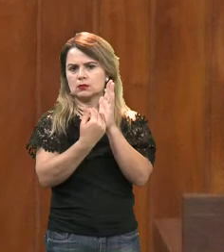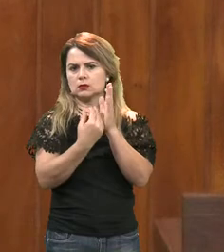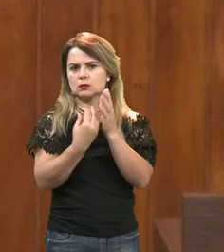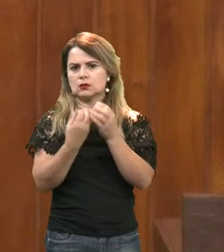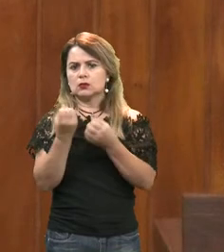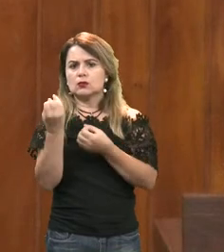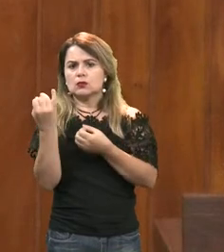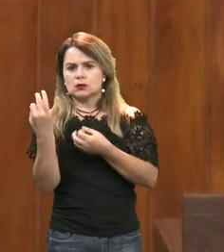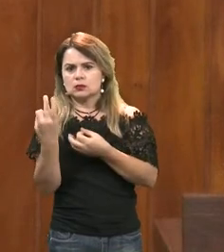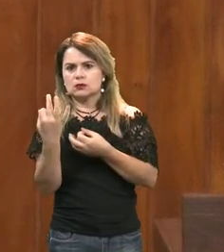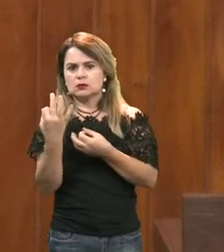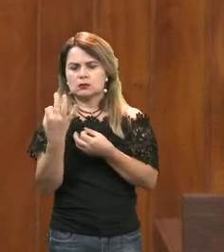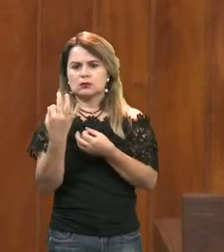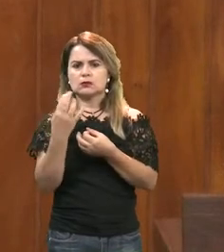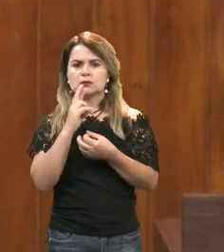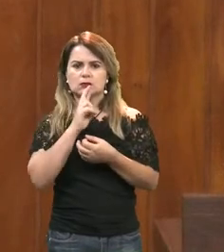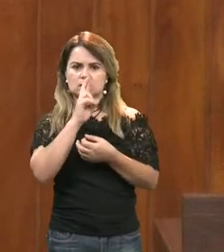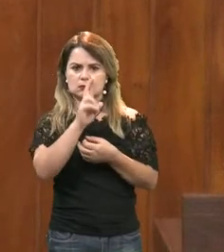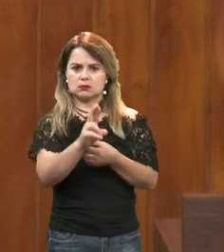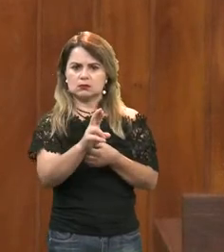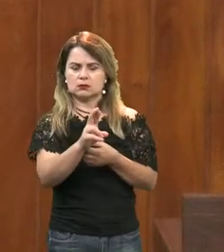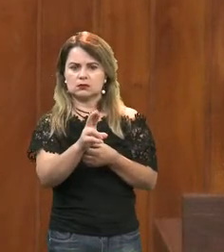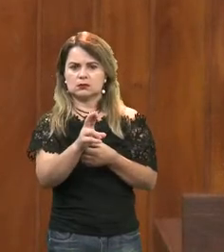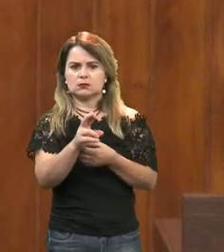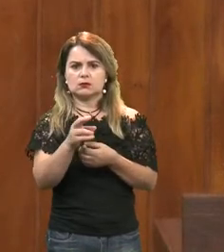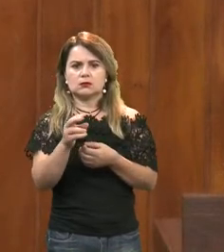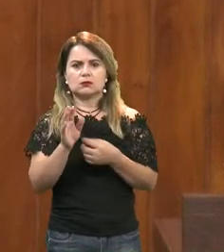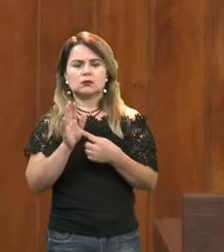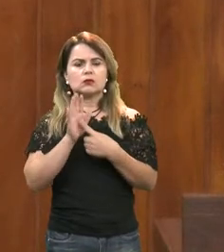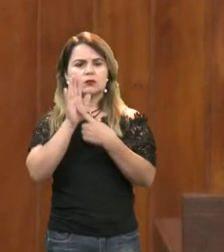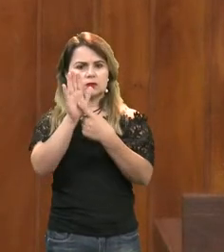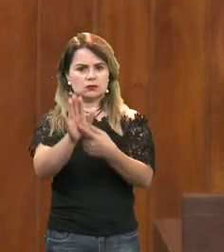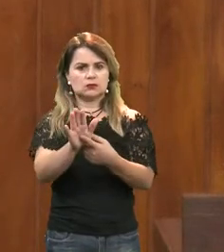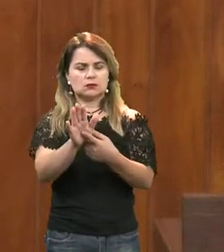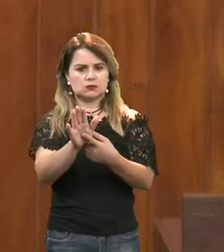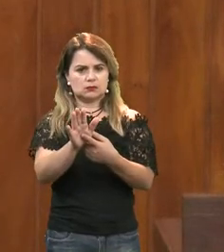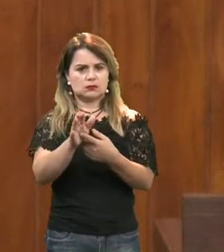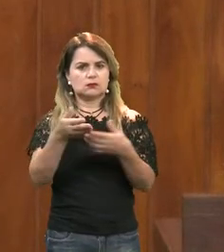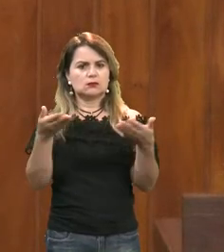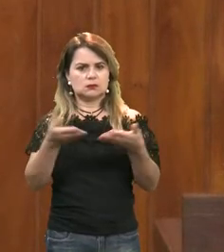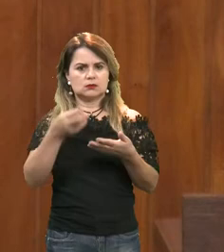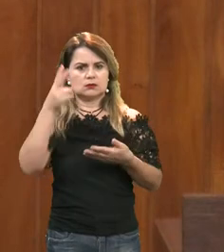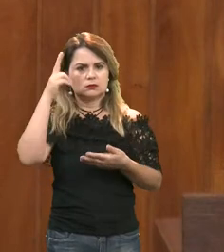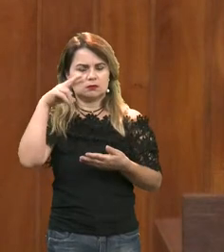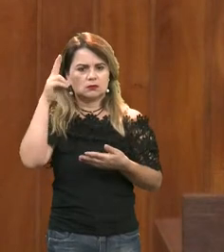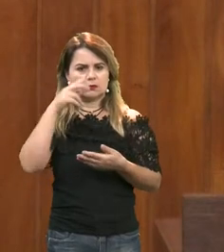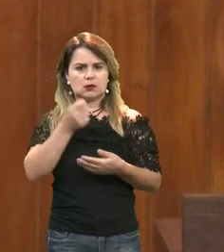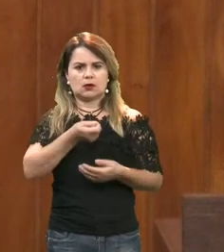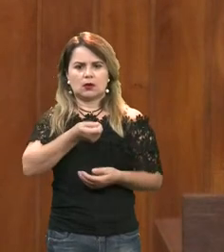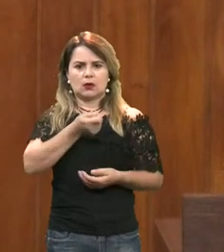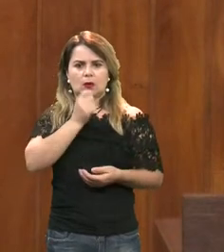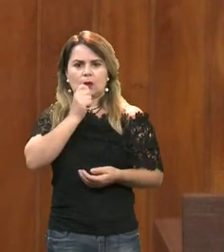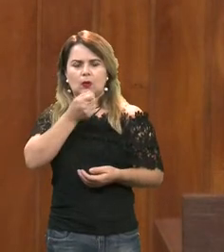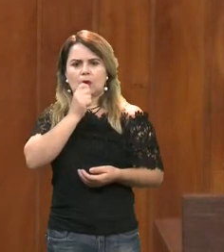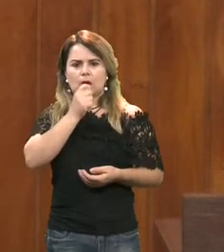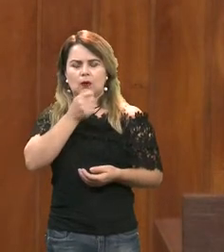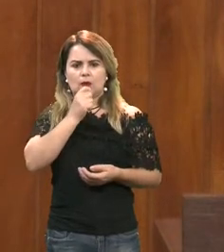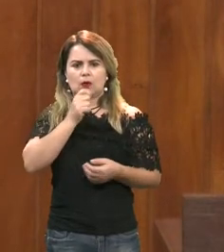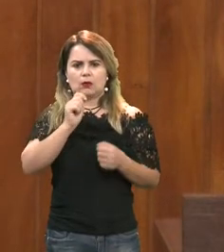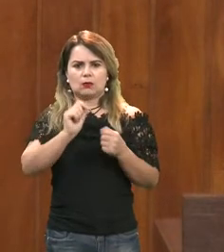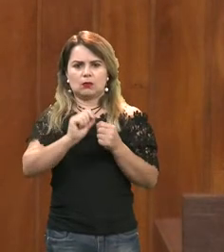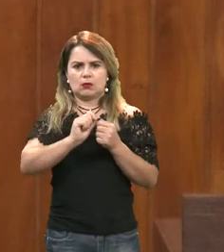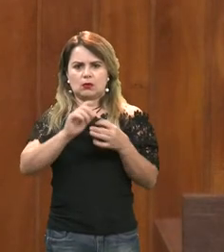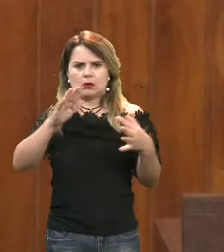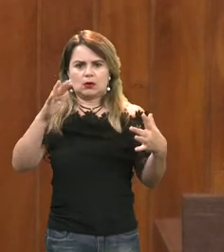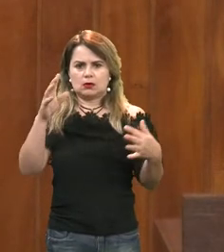invertido. Só estou dividindo com vocês para lembrar uma coisa, maconha não é milagre,